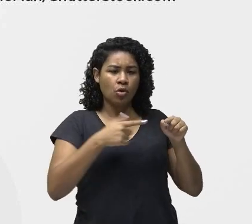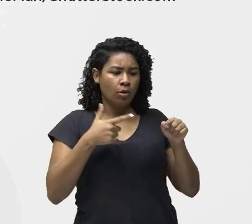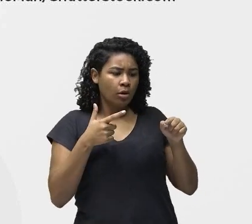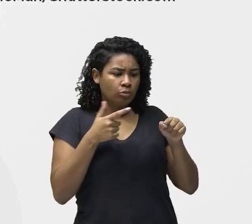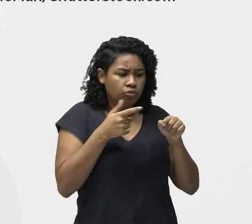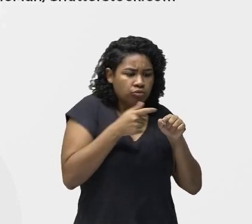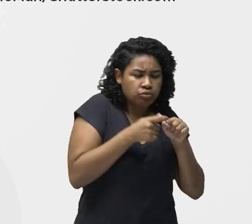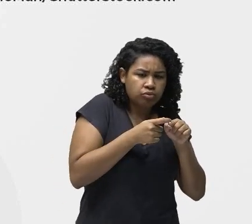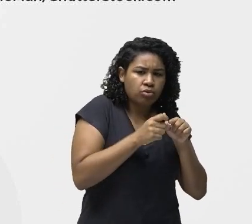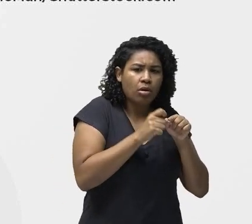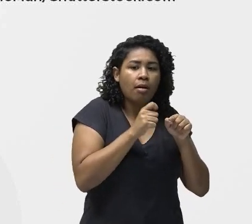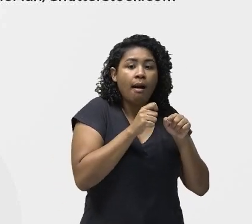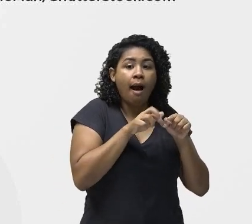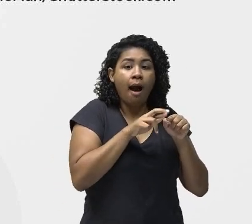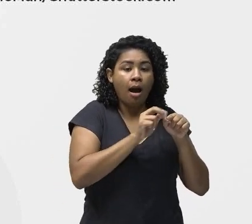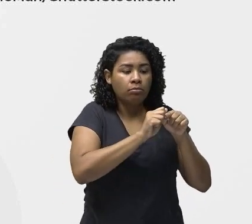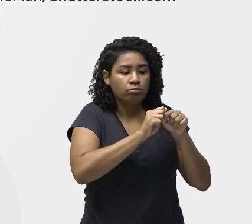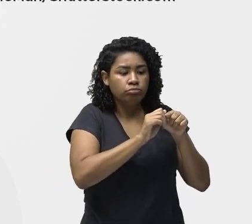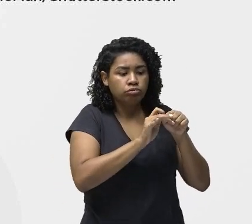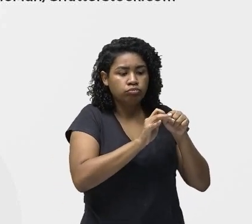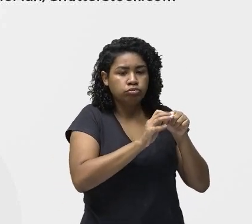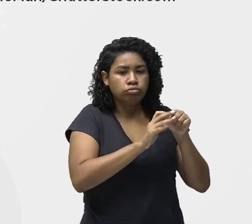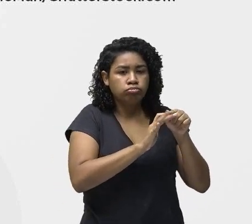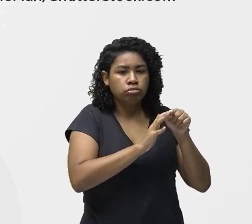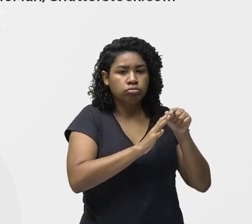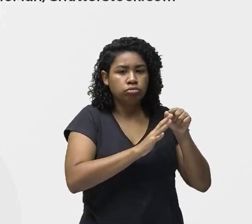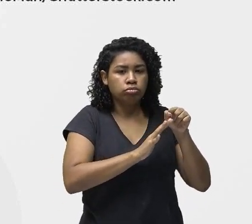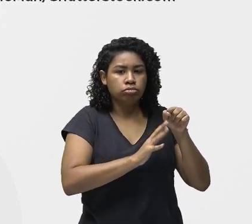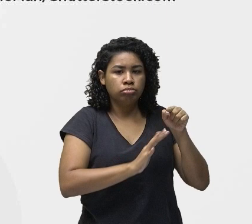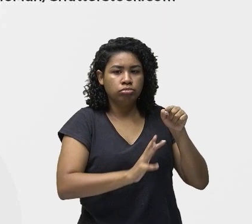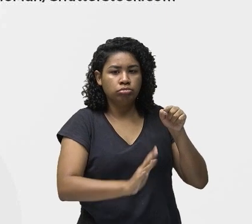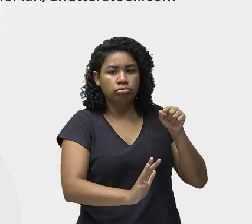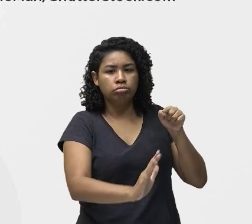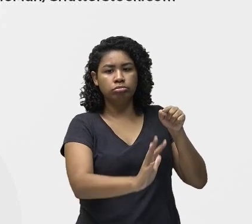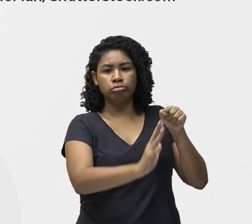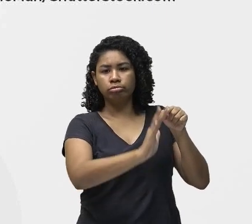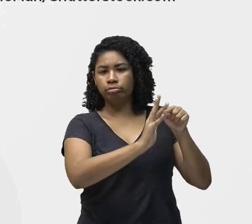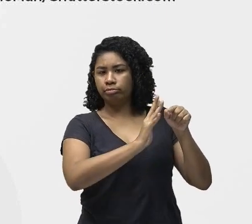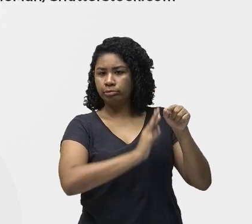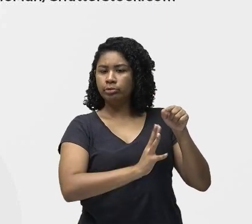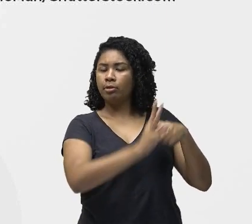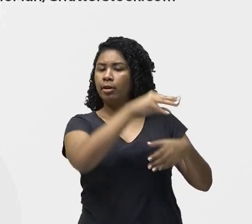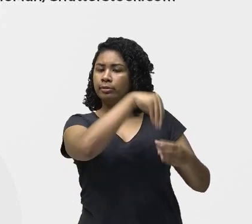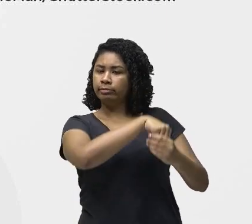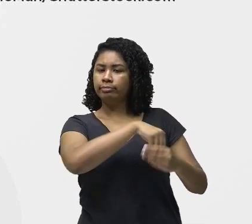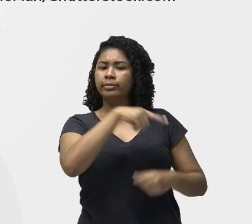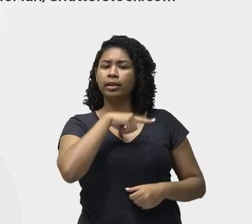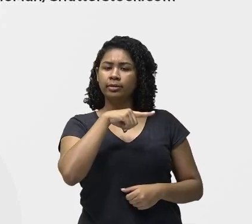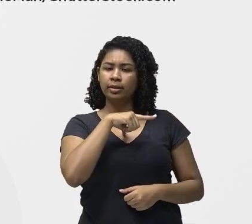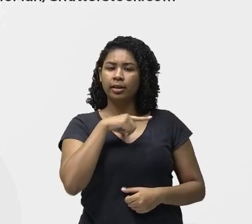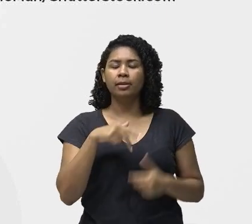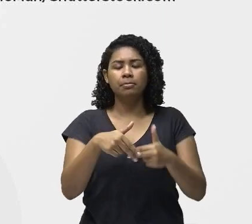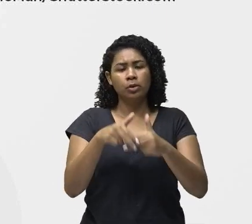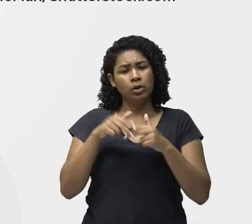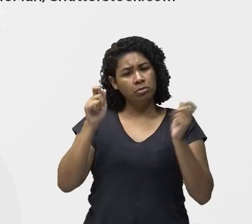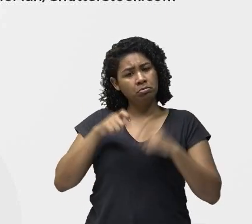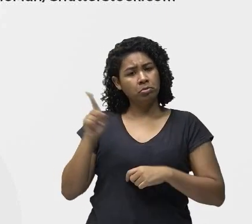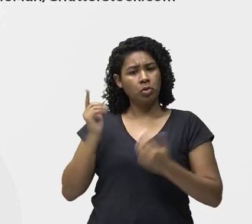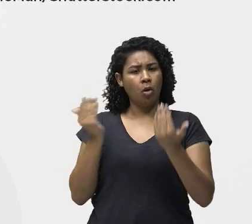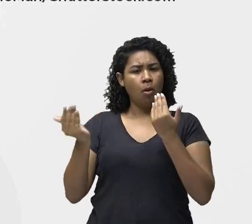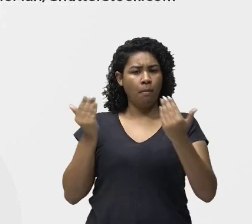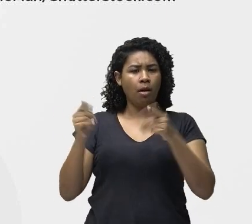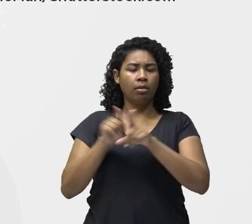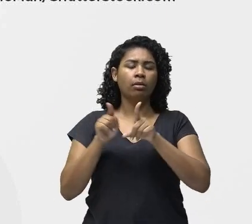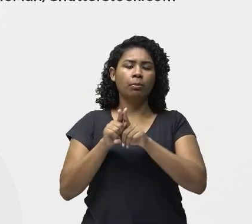a propriedade de expansibilidade. Também a gente pode usar essa propriedade, né, com um balão. Ele